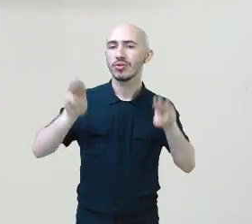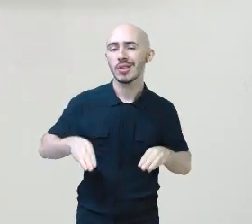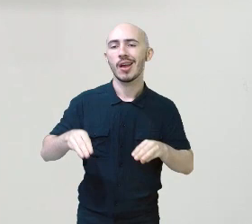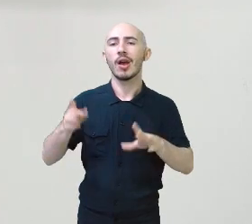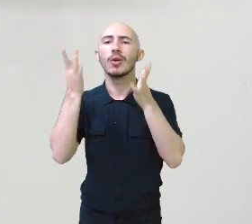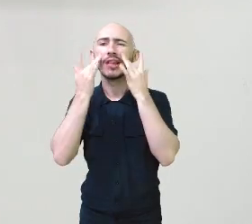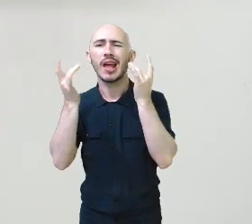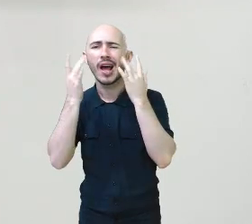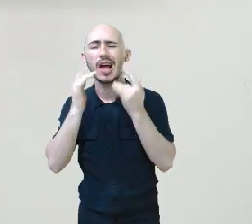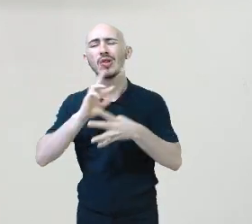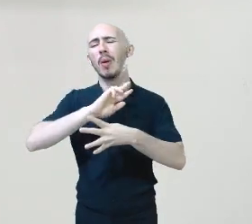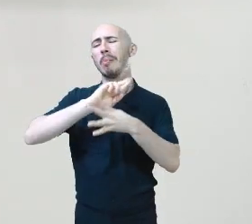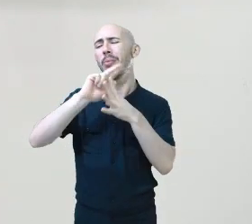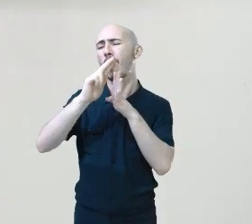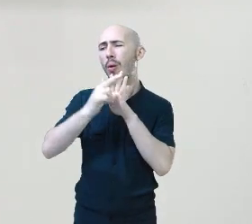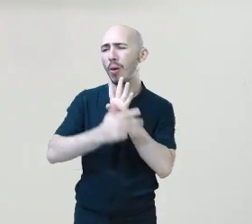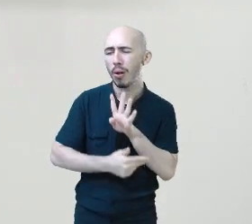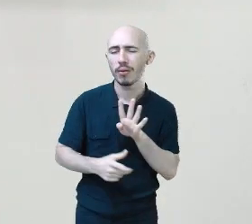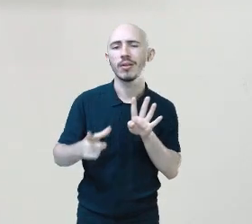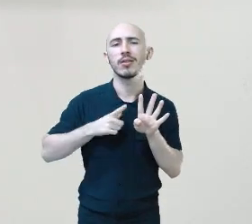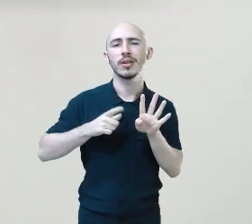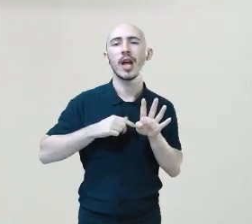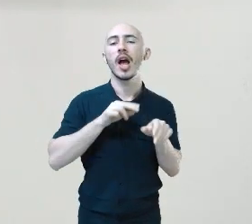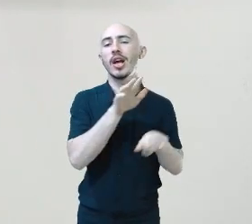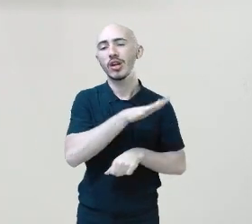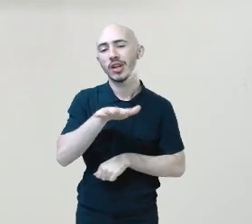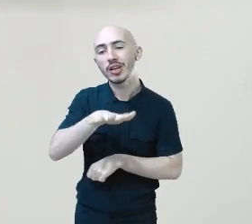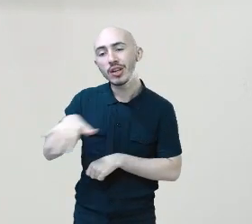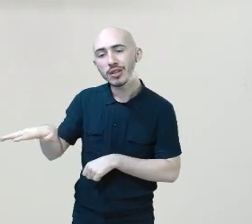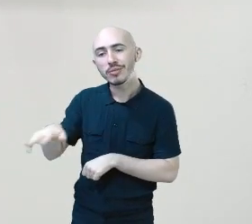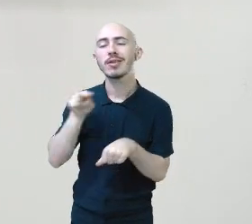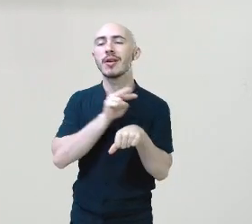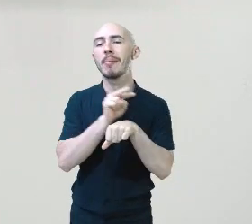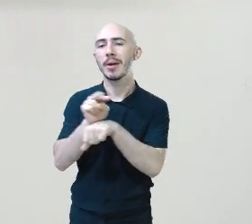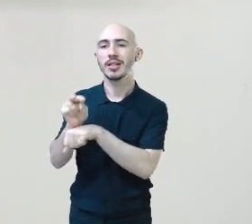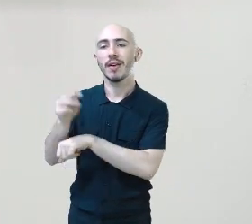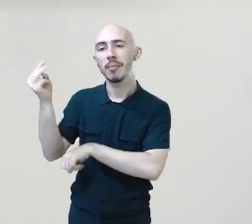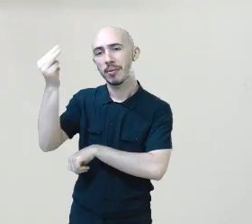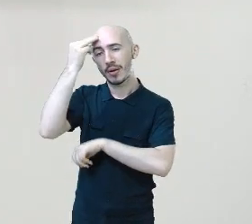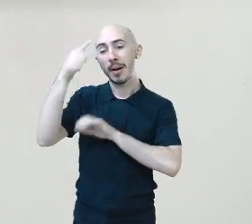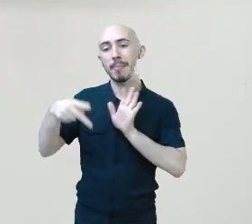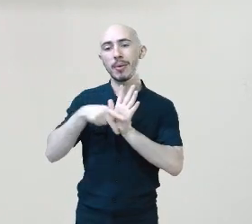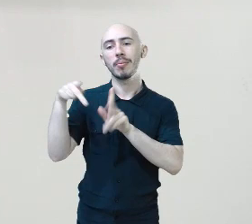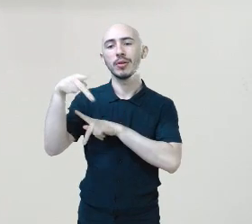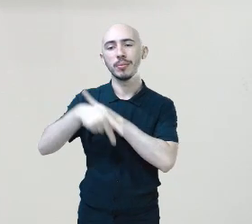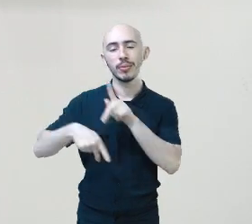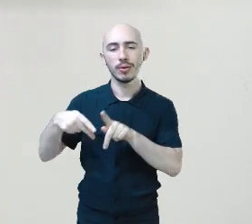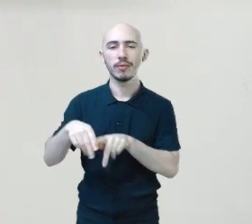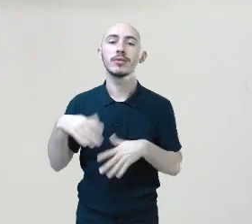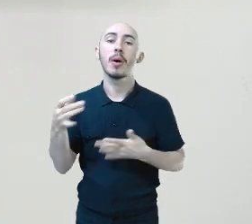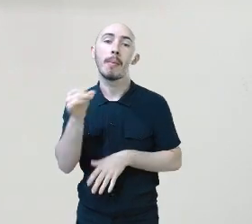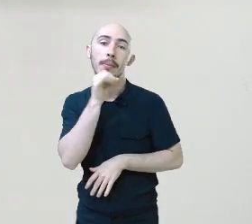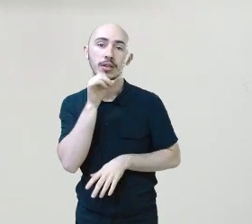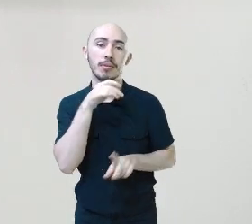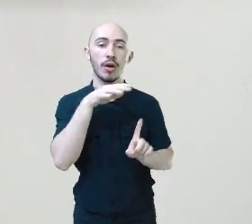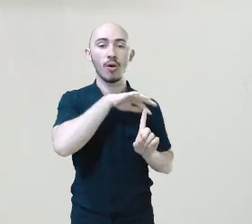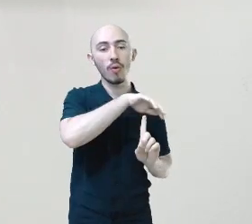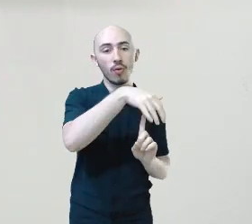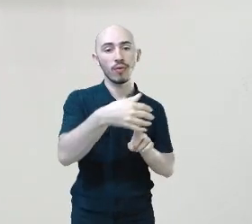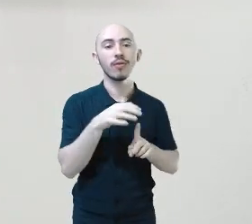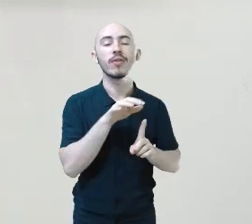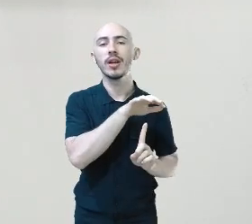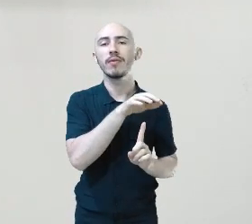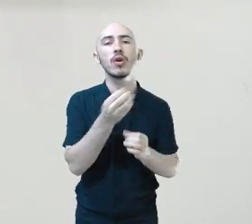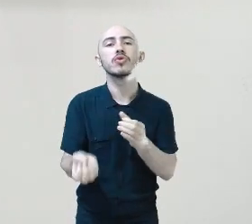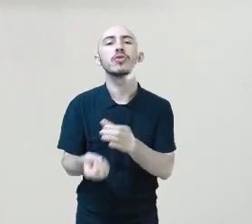teatros, entre outros. São espaços de preservação da memória do povo. O frevo, quando a gente fala do frevo, ele surge